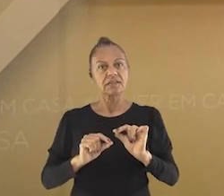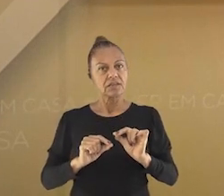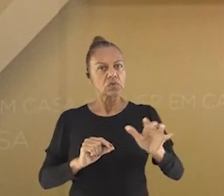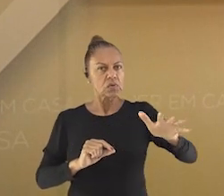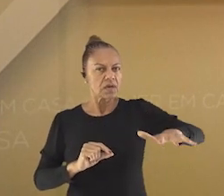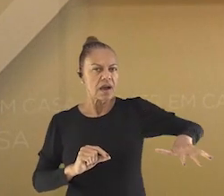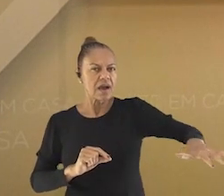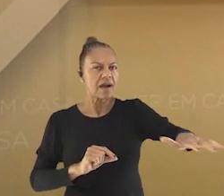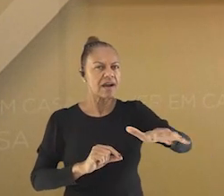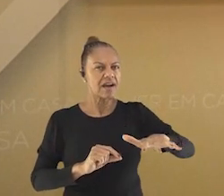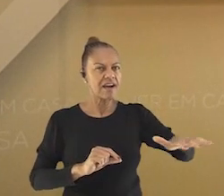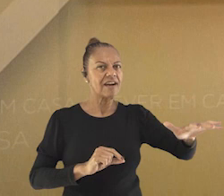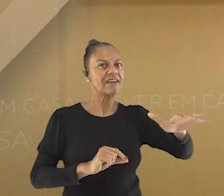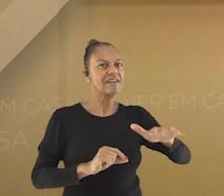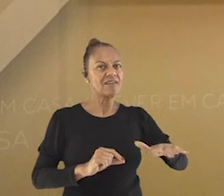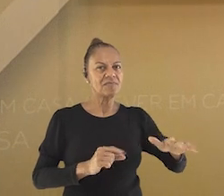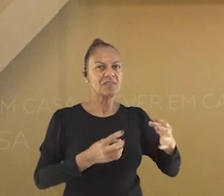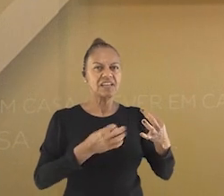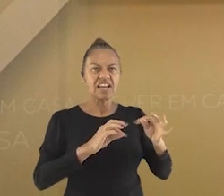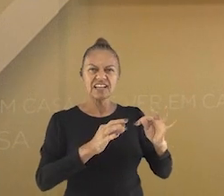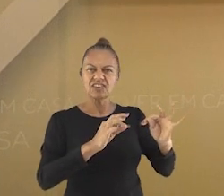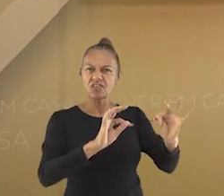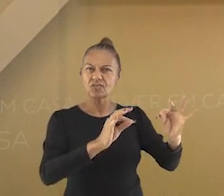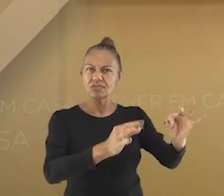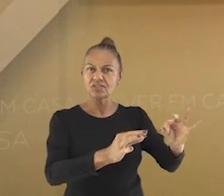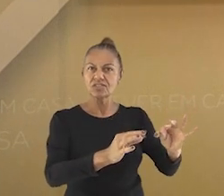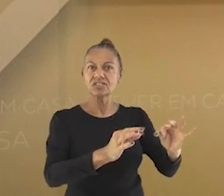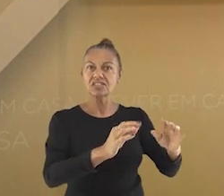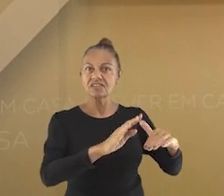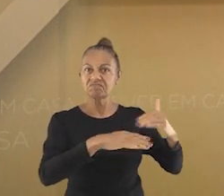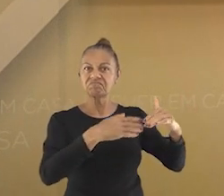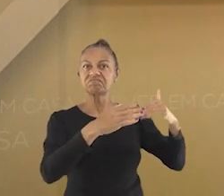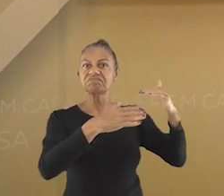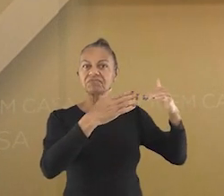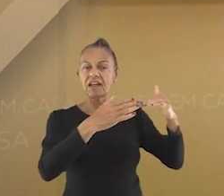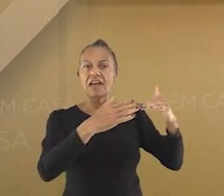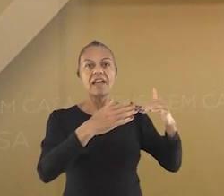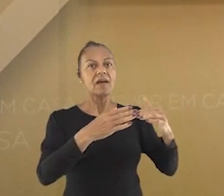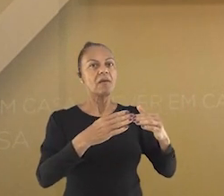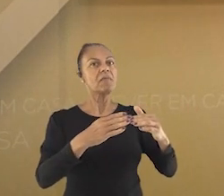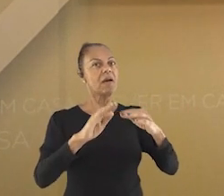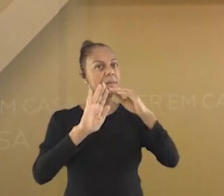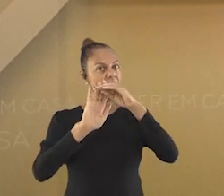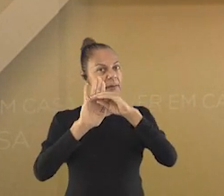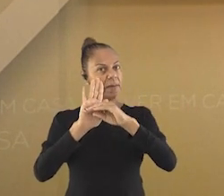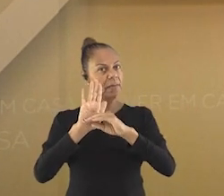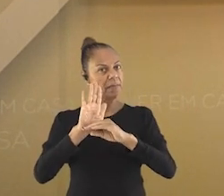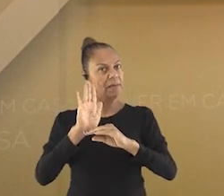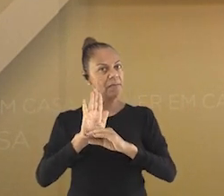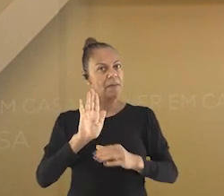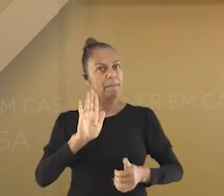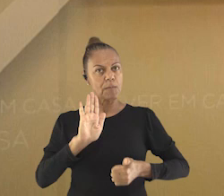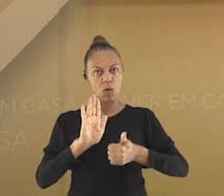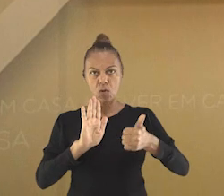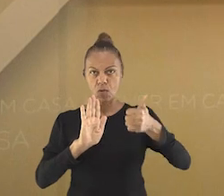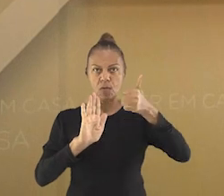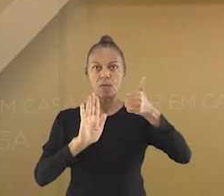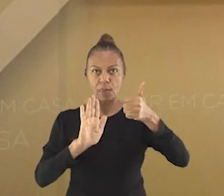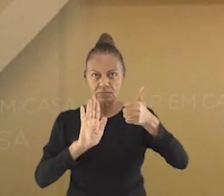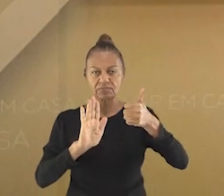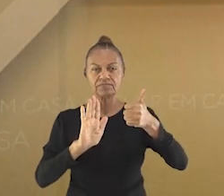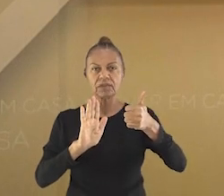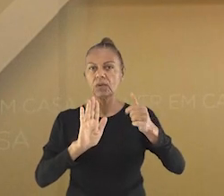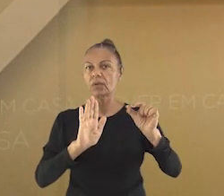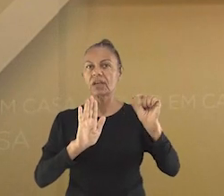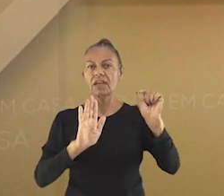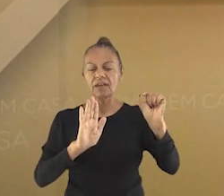da modernização no campo são marcados por vantagens e desafios. Dentre as vantagens,